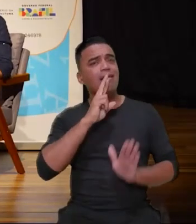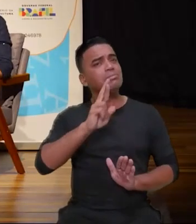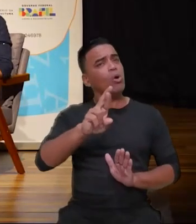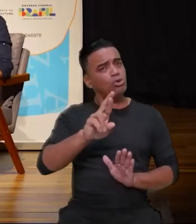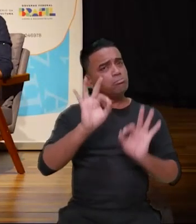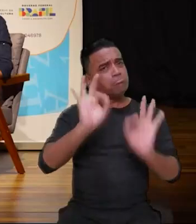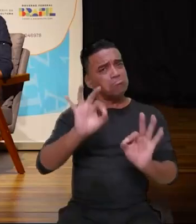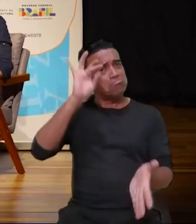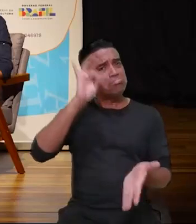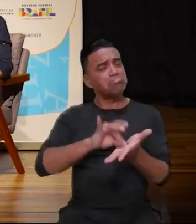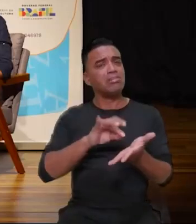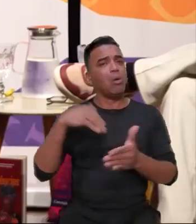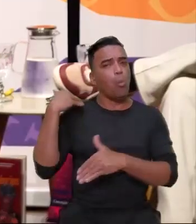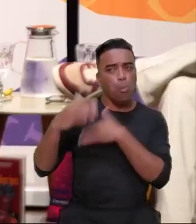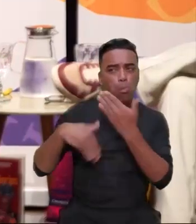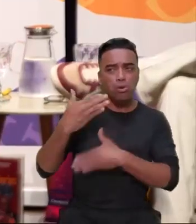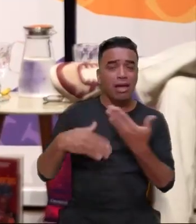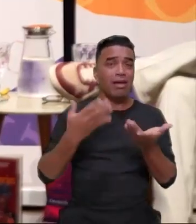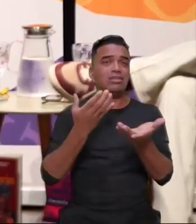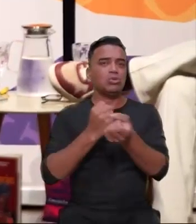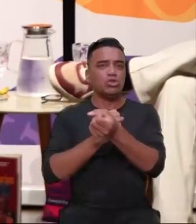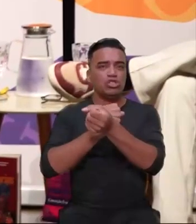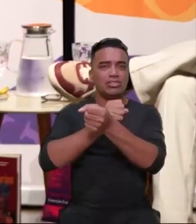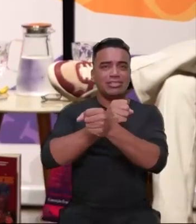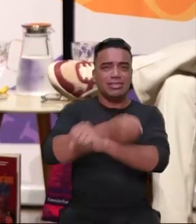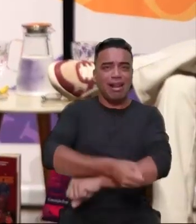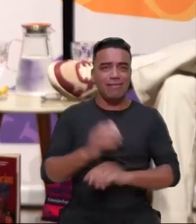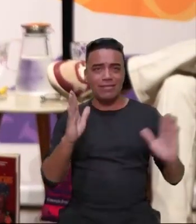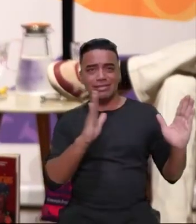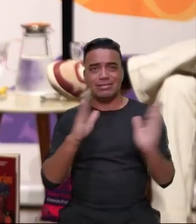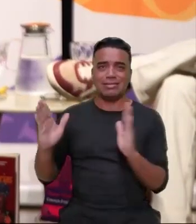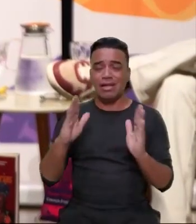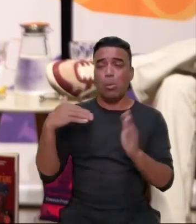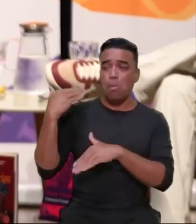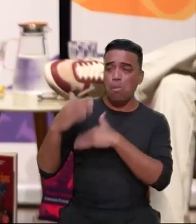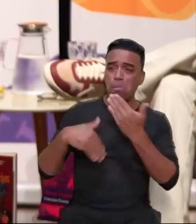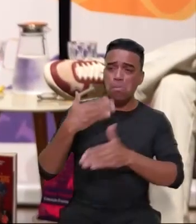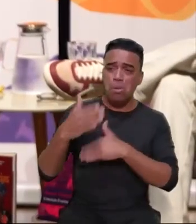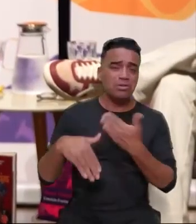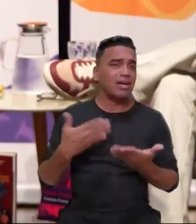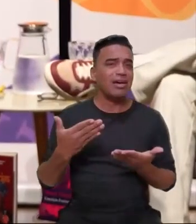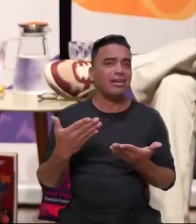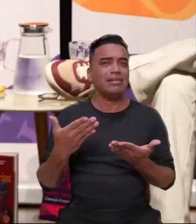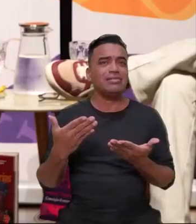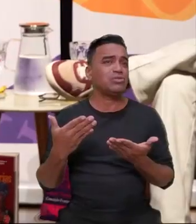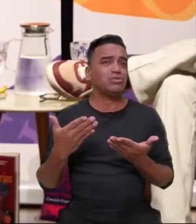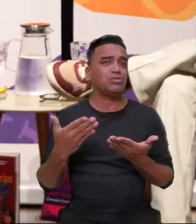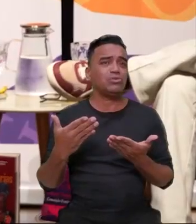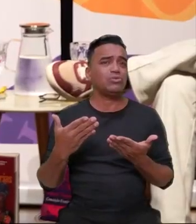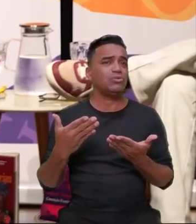prática, um processo de escravização um processo de